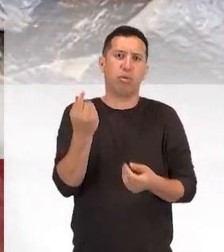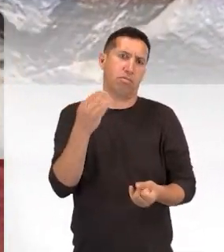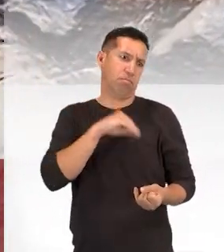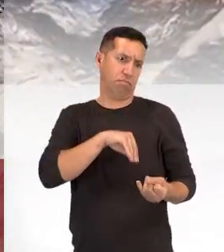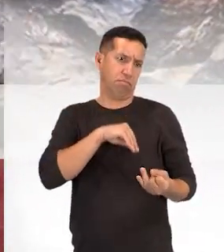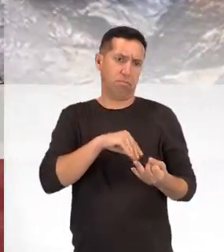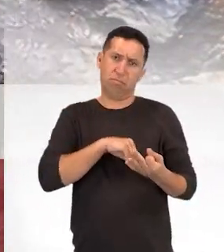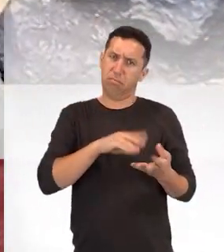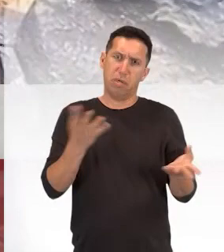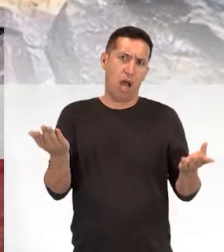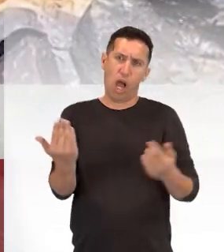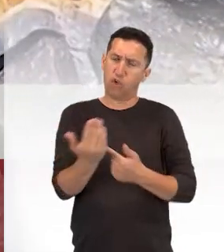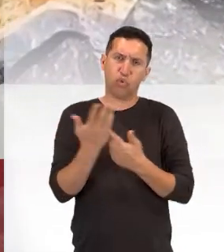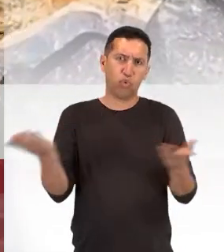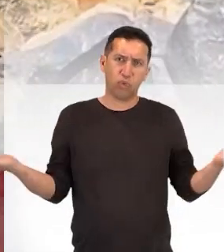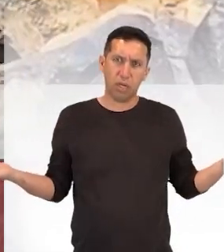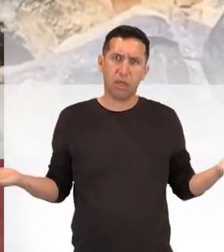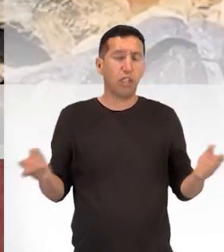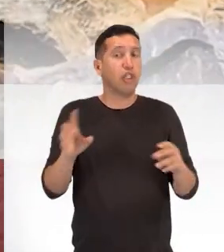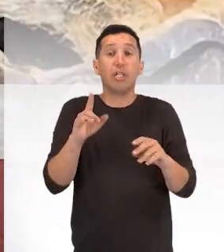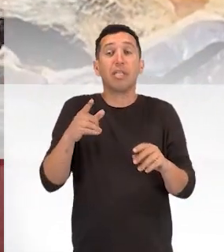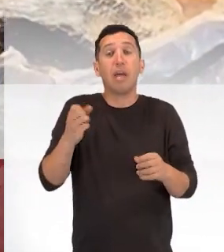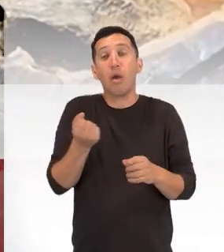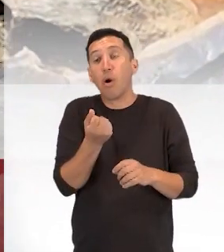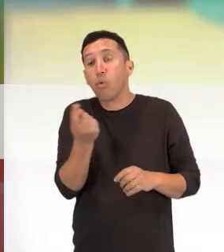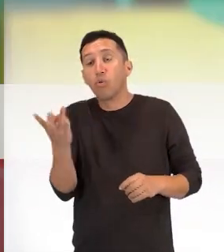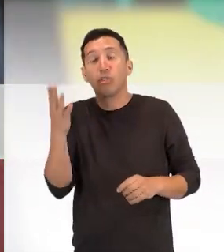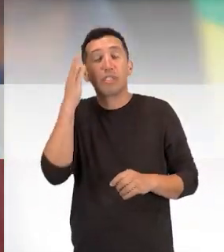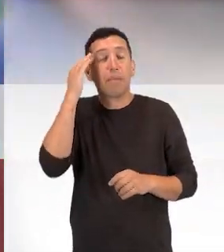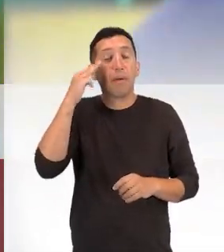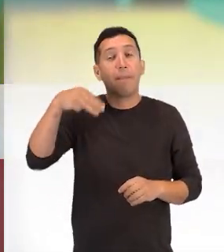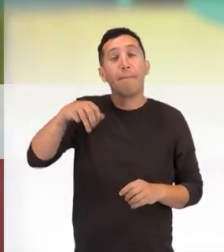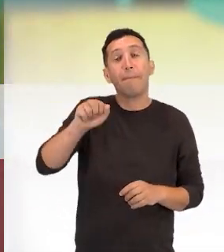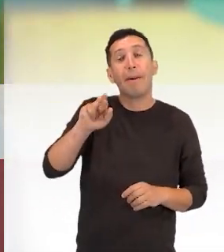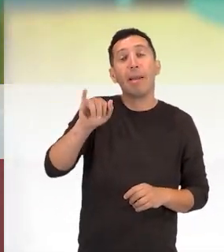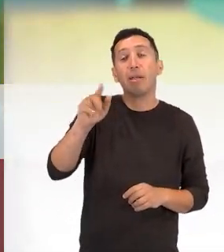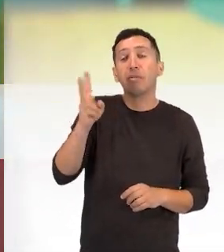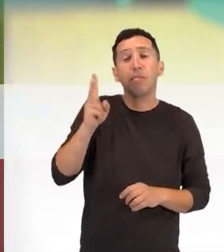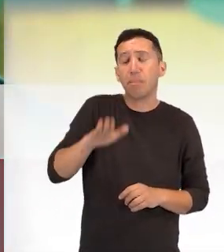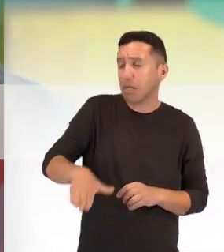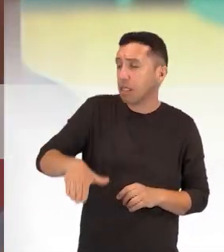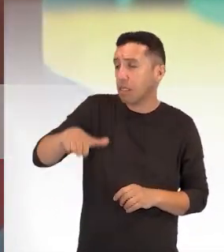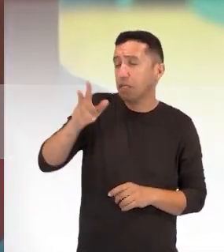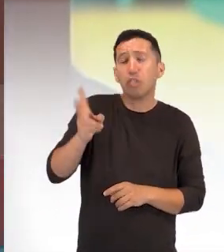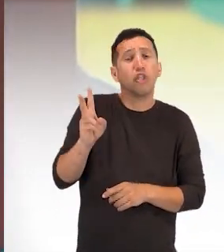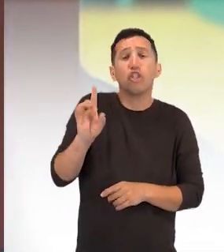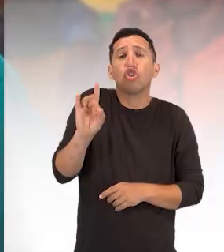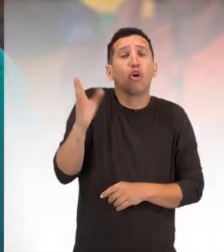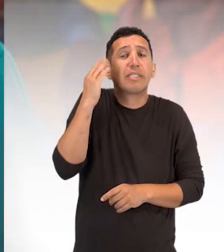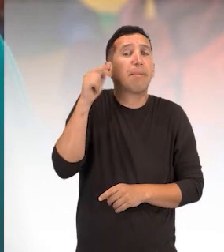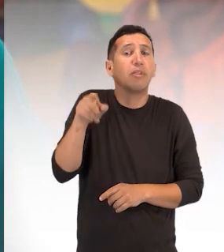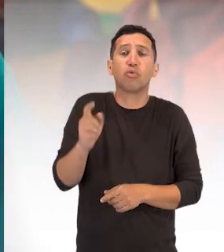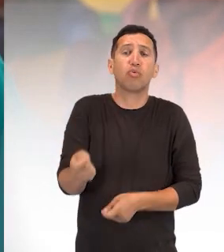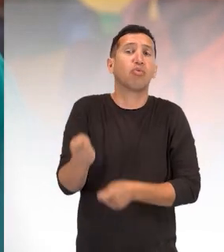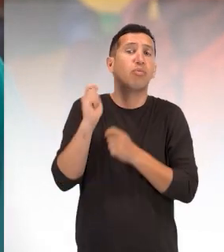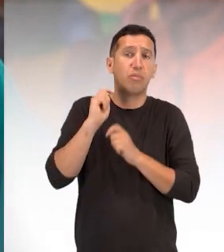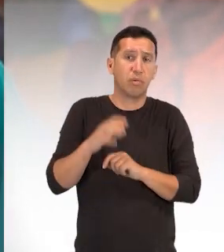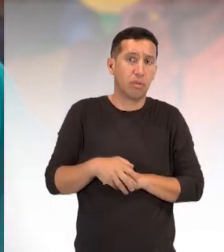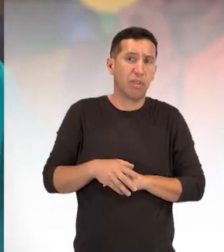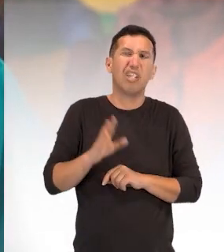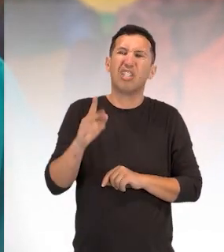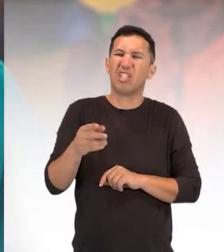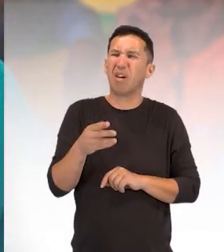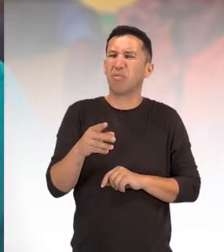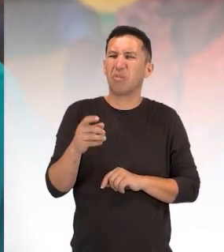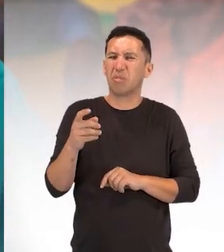dessas pessoas. Muitas delas só sabem fazer isso. É o caso do Mariano, que pesca desde criança. A nossa natureza lá é muito,